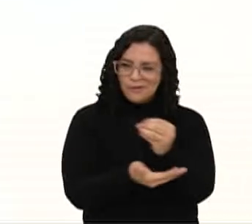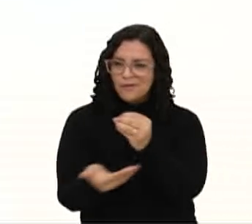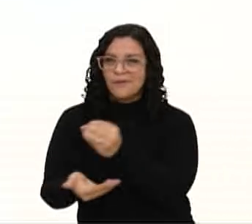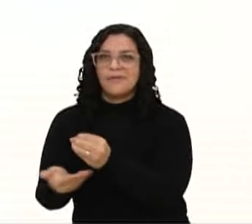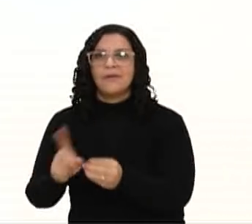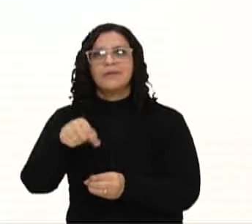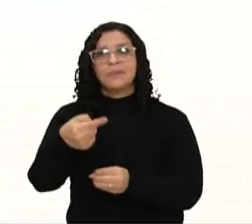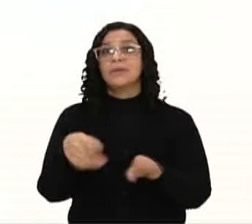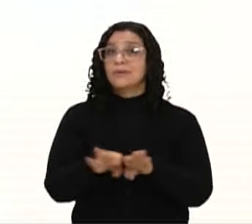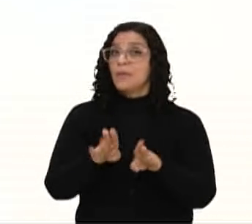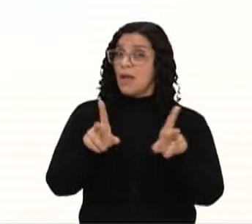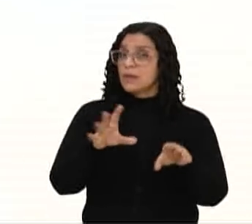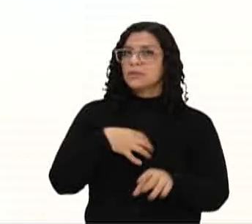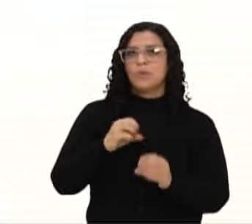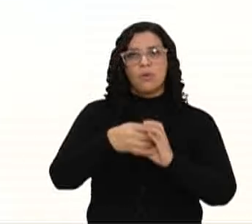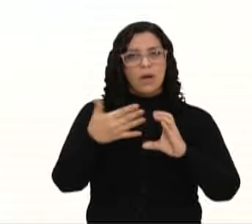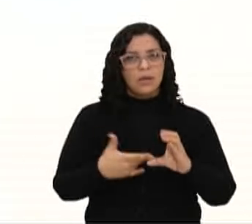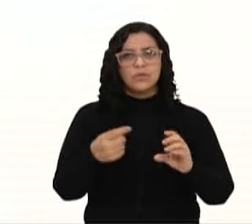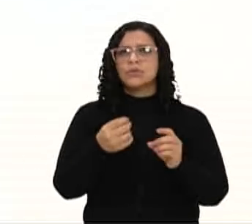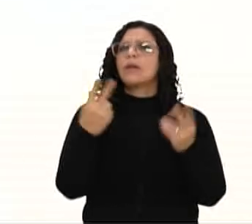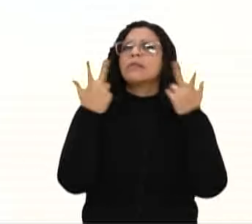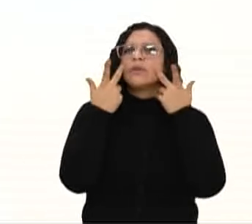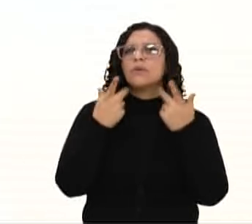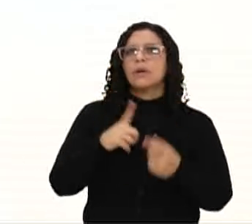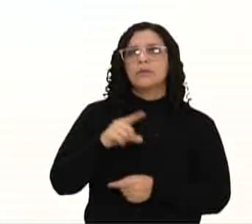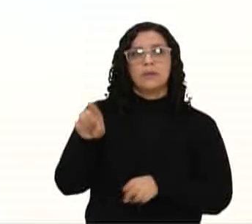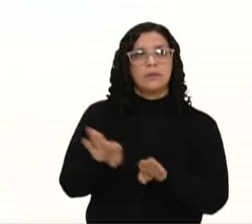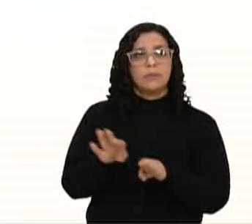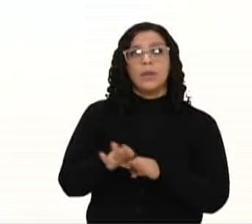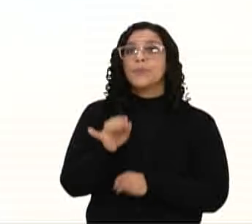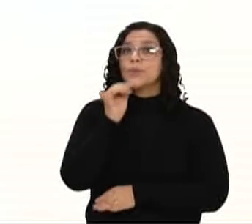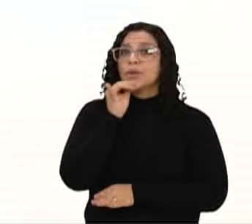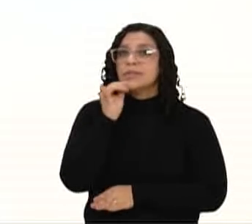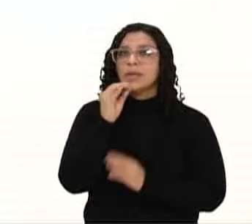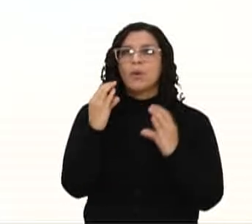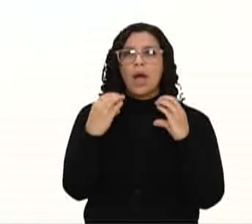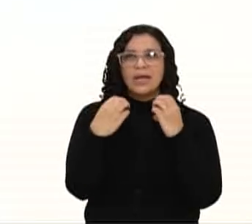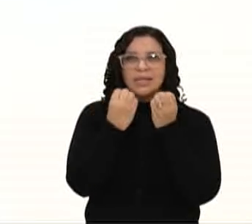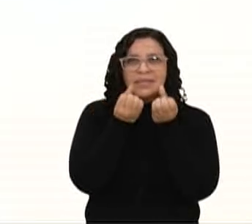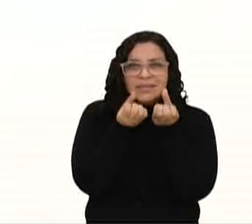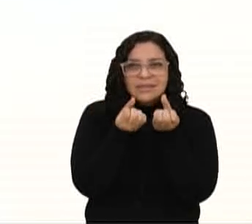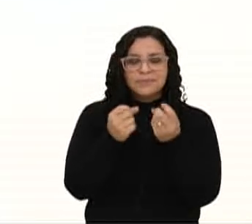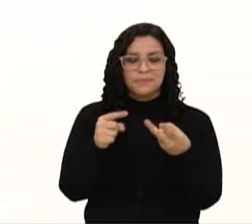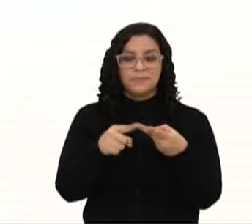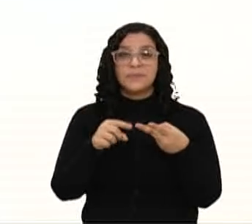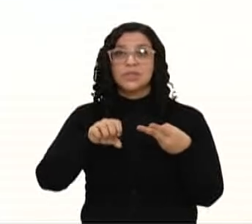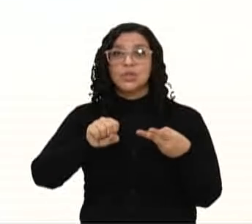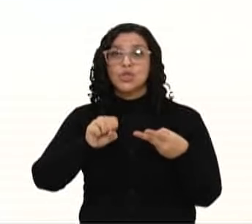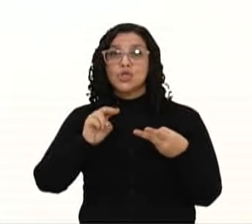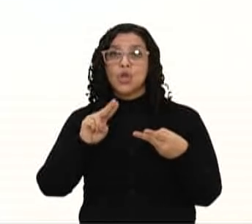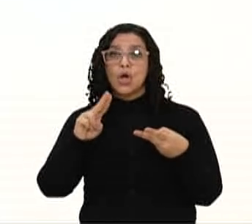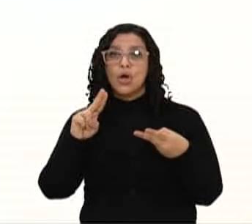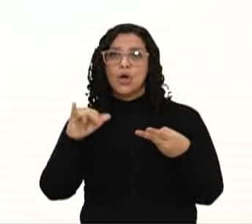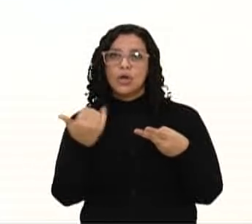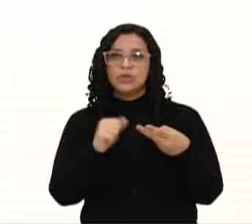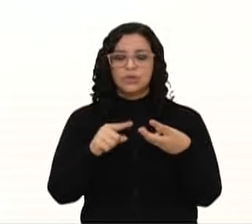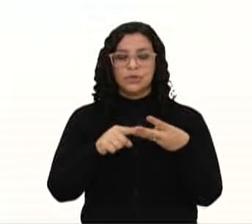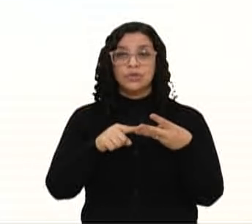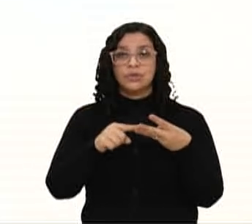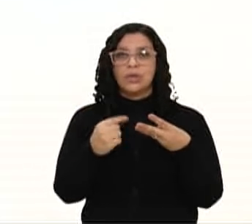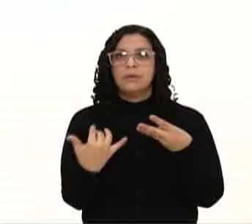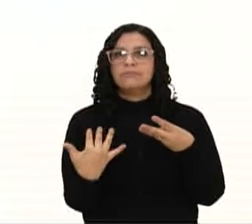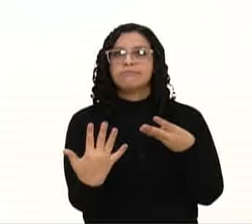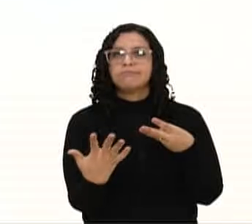itens, né? Conforme as suas próprias características naturais. E aí, como por exemplo, ali nós vamos ter o milho e a soja, o trigo e o feijão, que